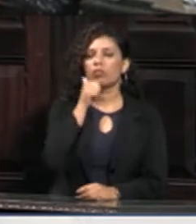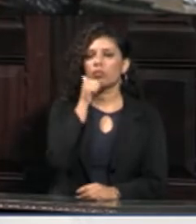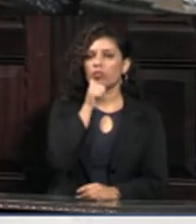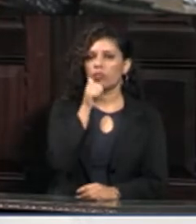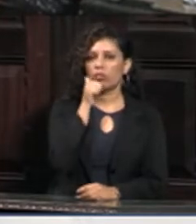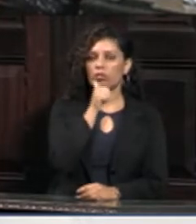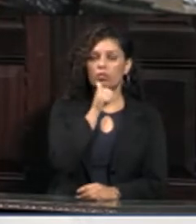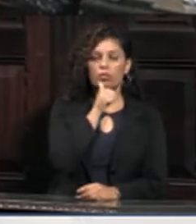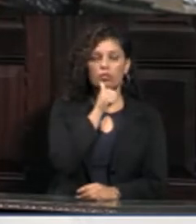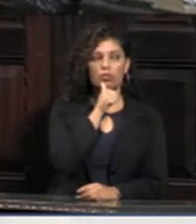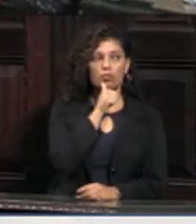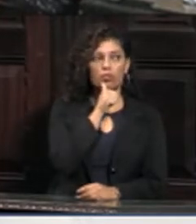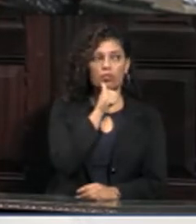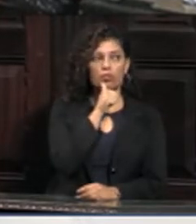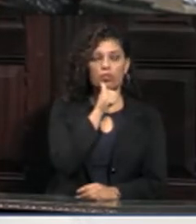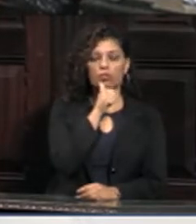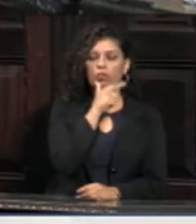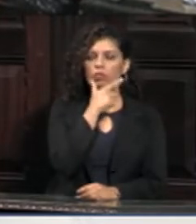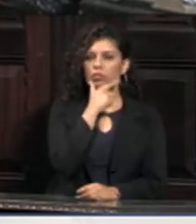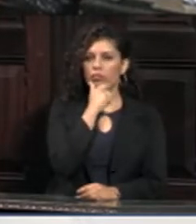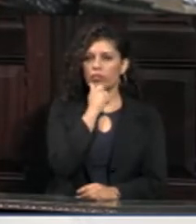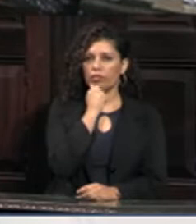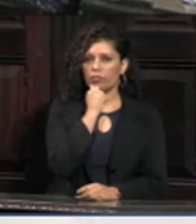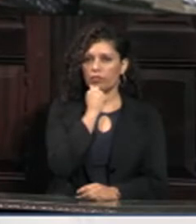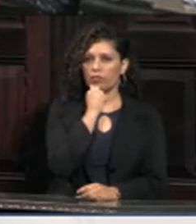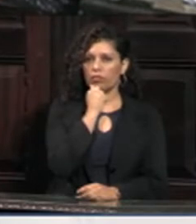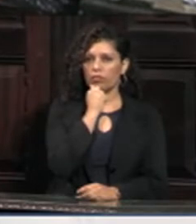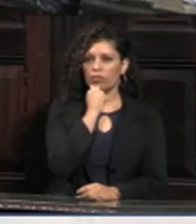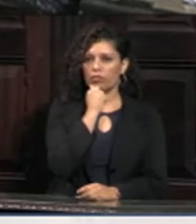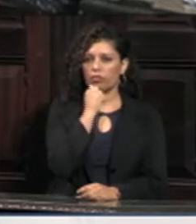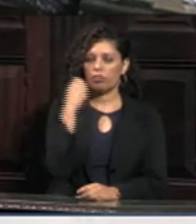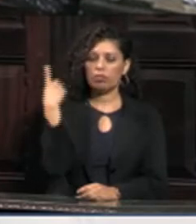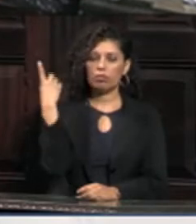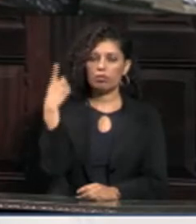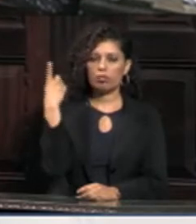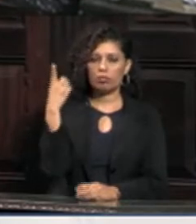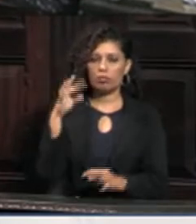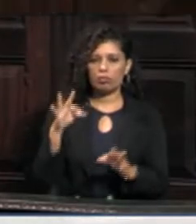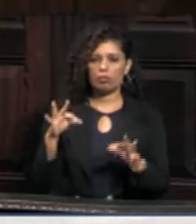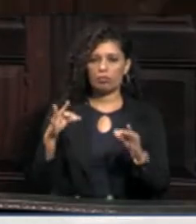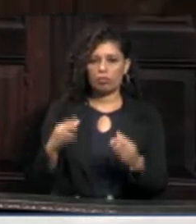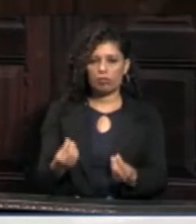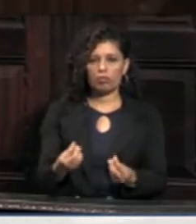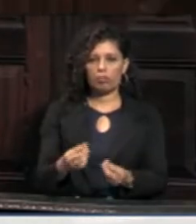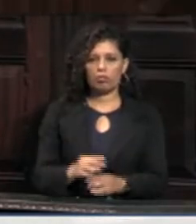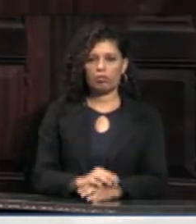senhoras e senhores deputados,